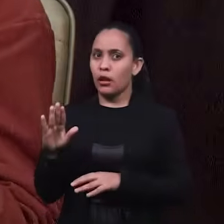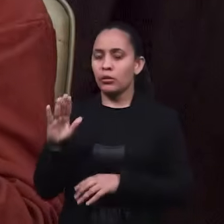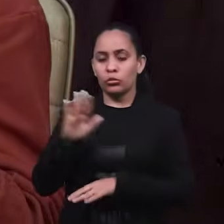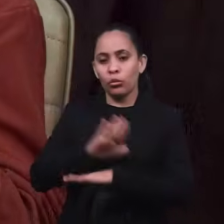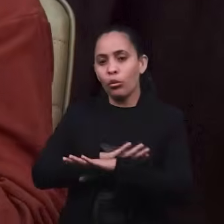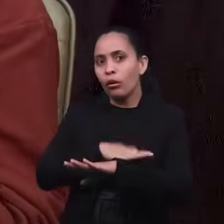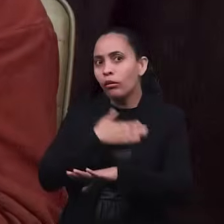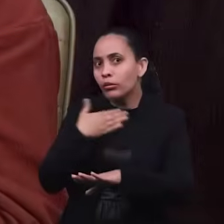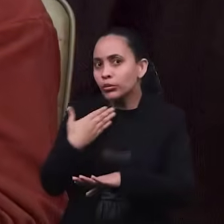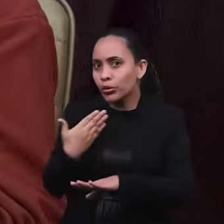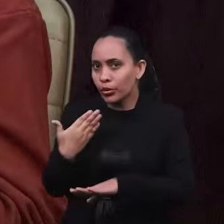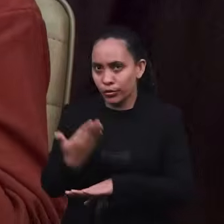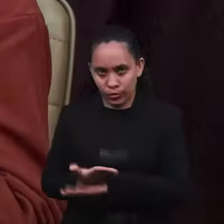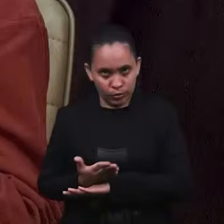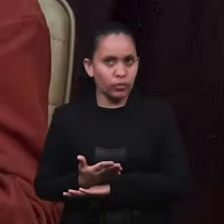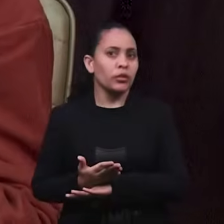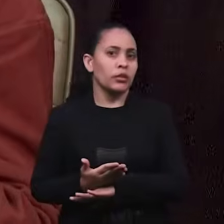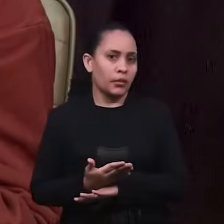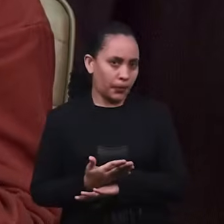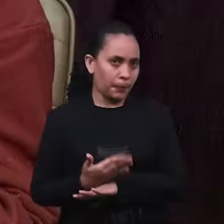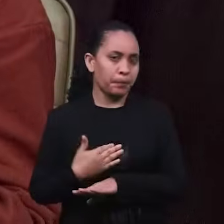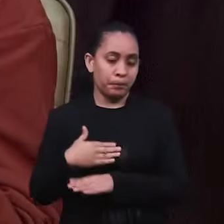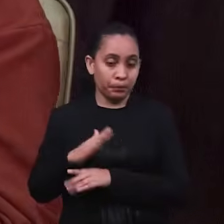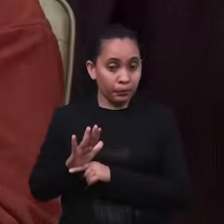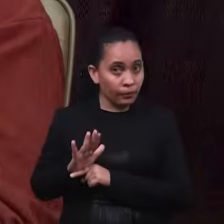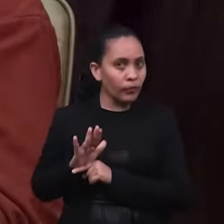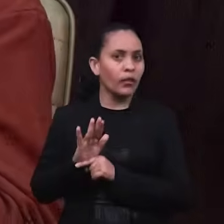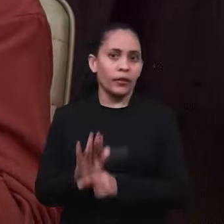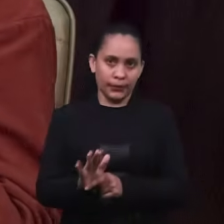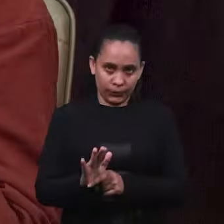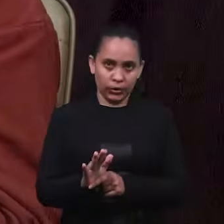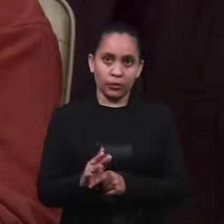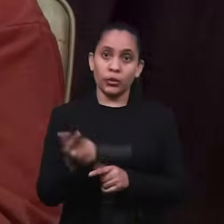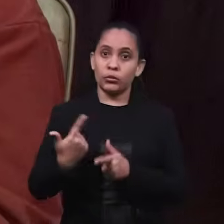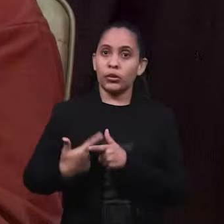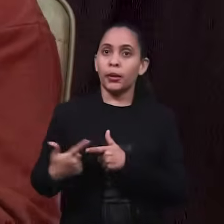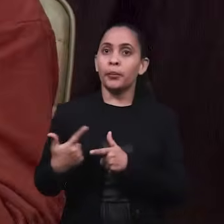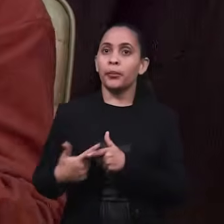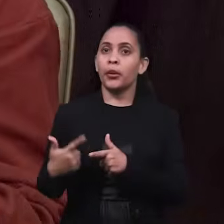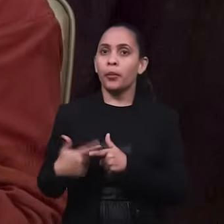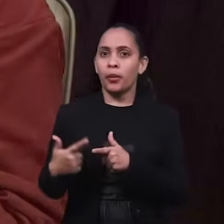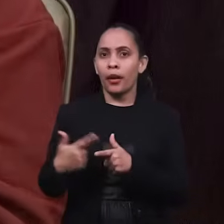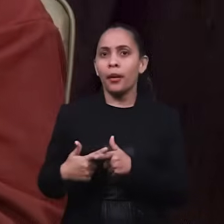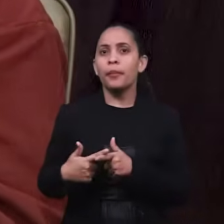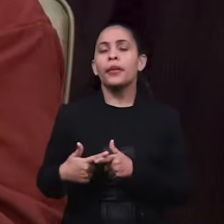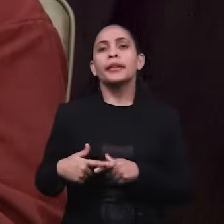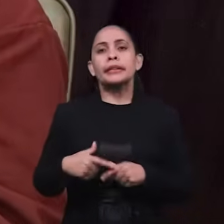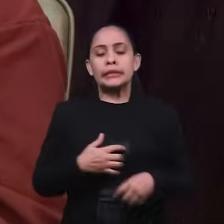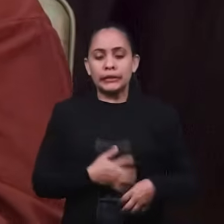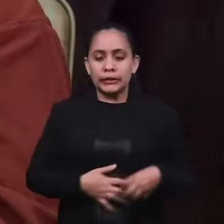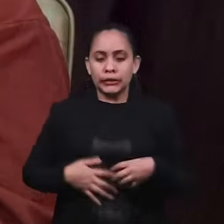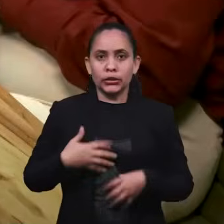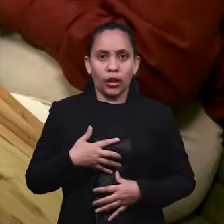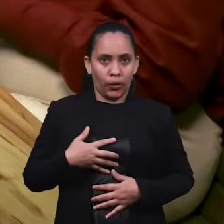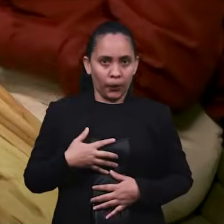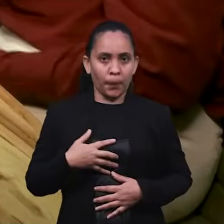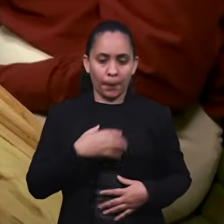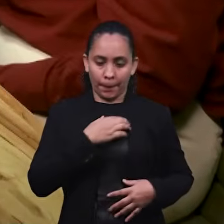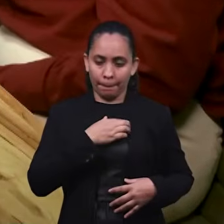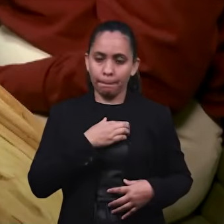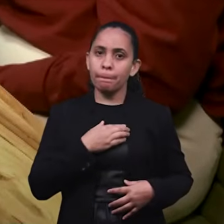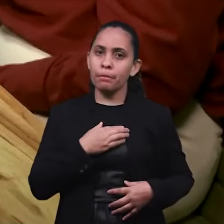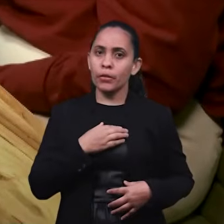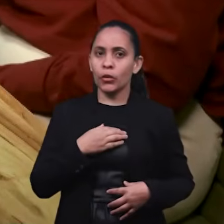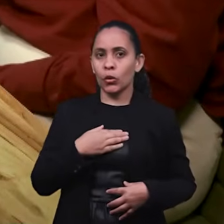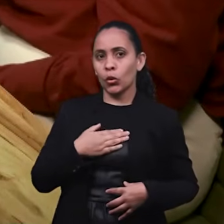ter, né, por ser fermentado, para não ter problemas de transtorno gastrointestinal. E ele